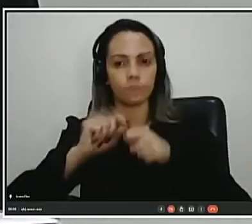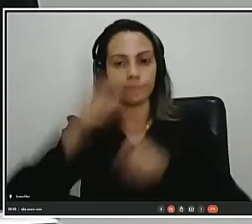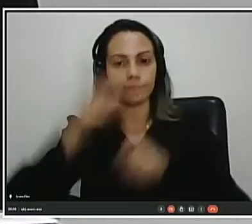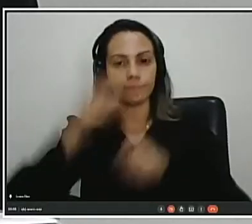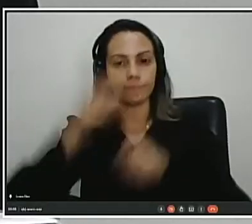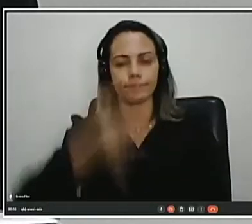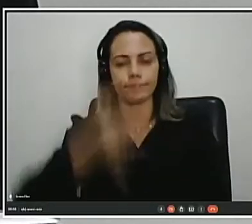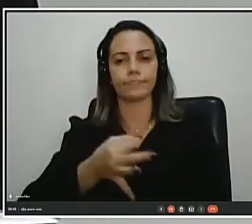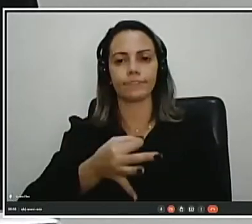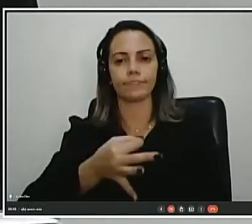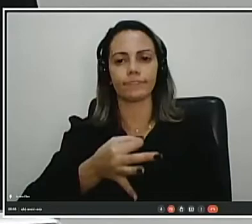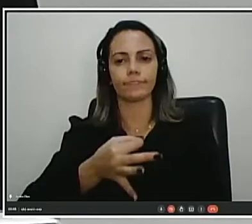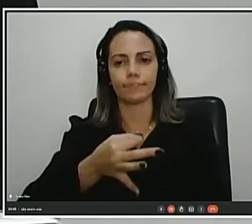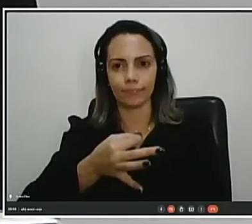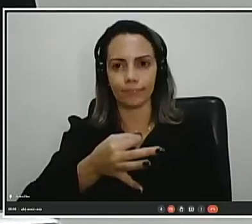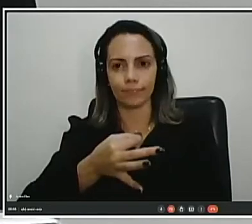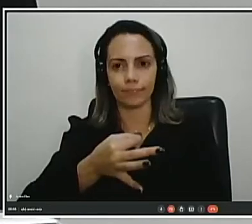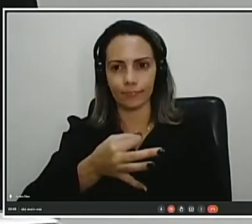certeza,